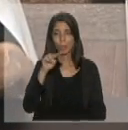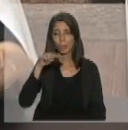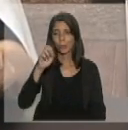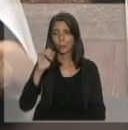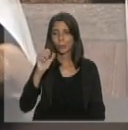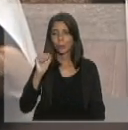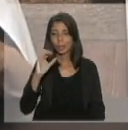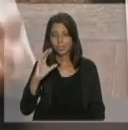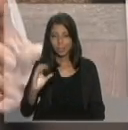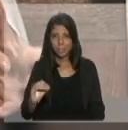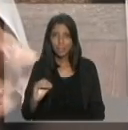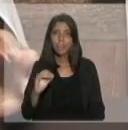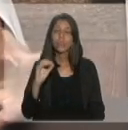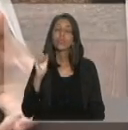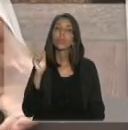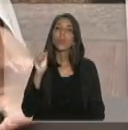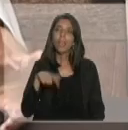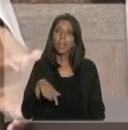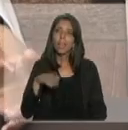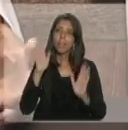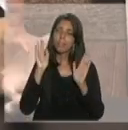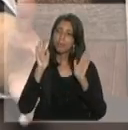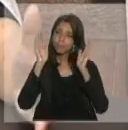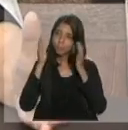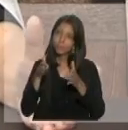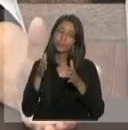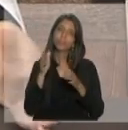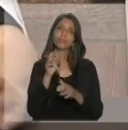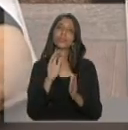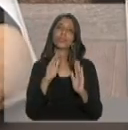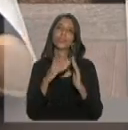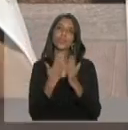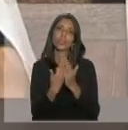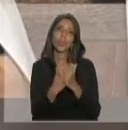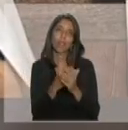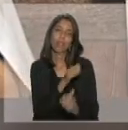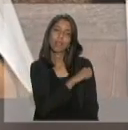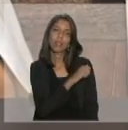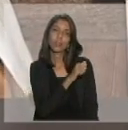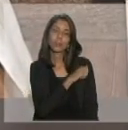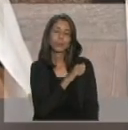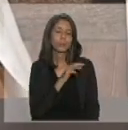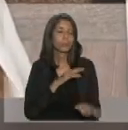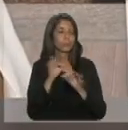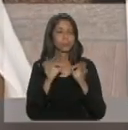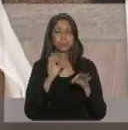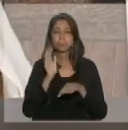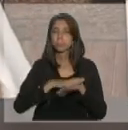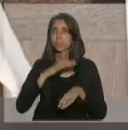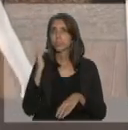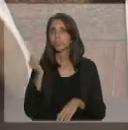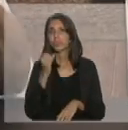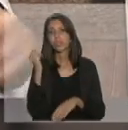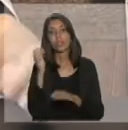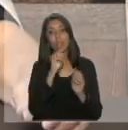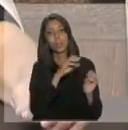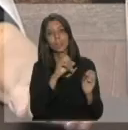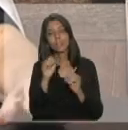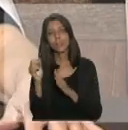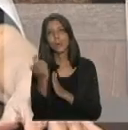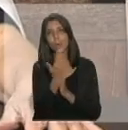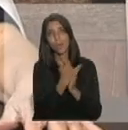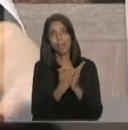um programa para o estudante, que foi um projeto mais importante que eu já fiz, que foi Educação com